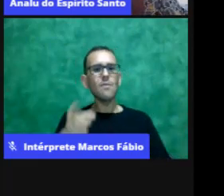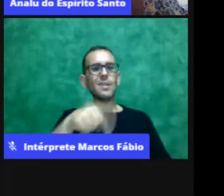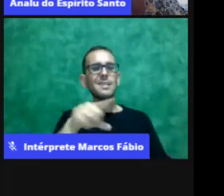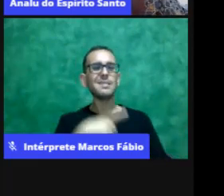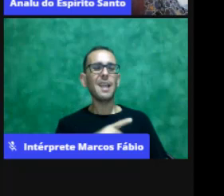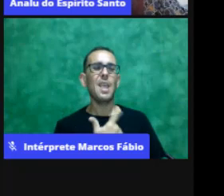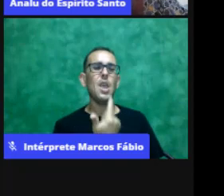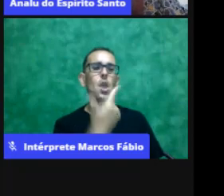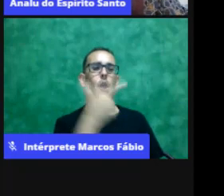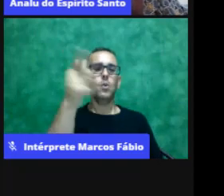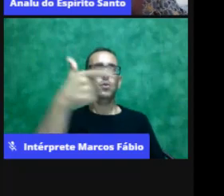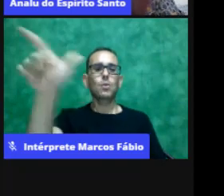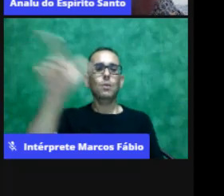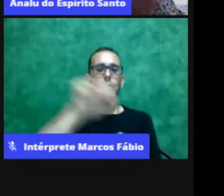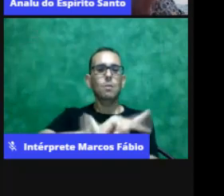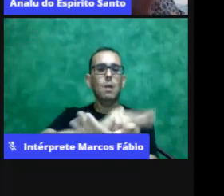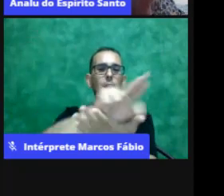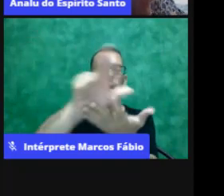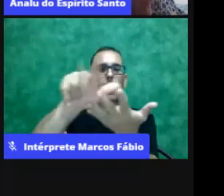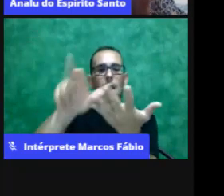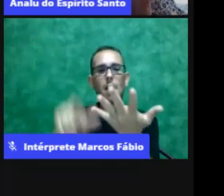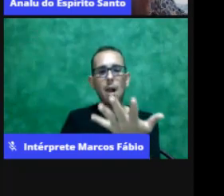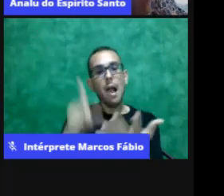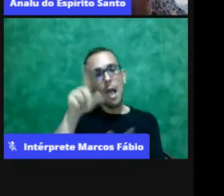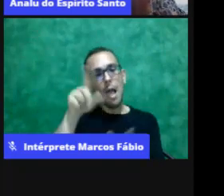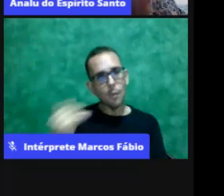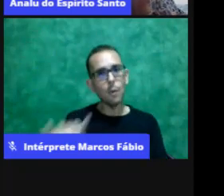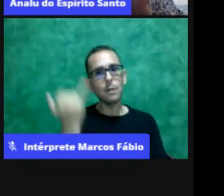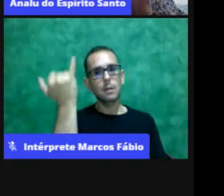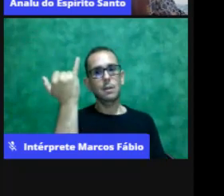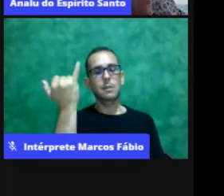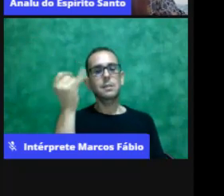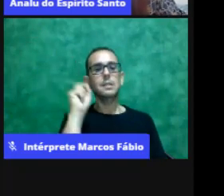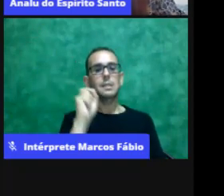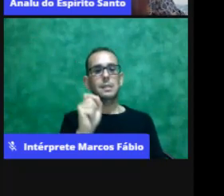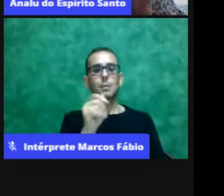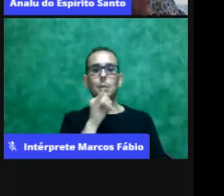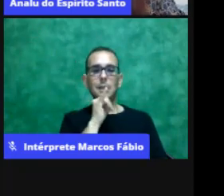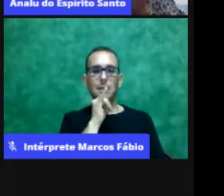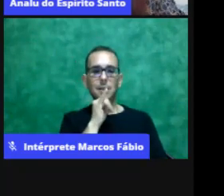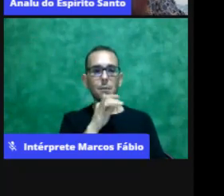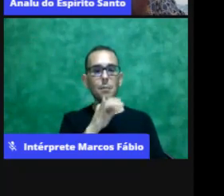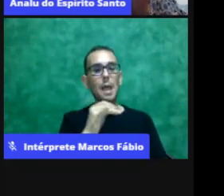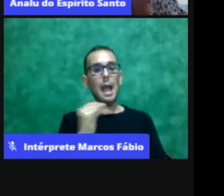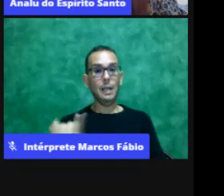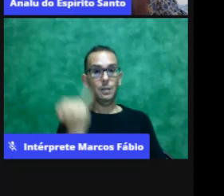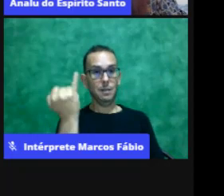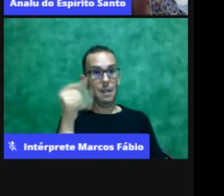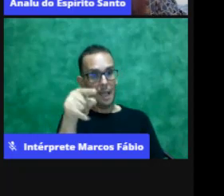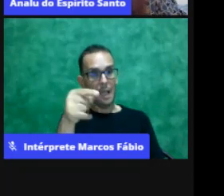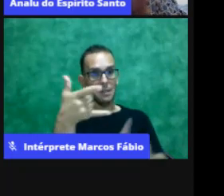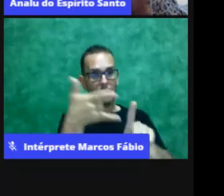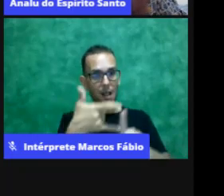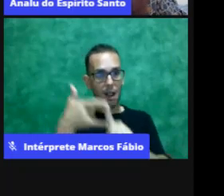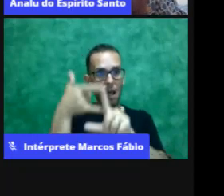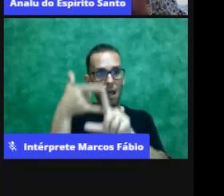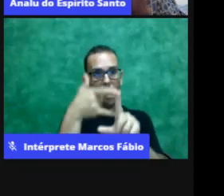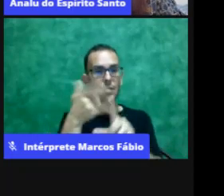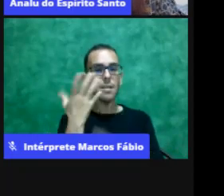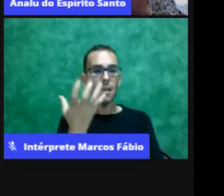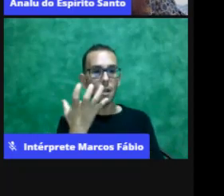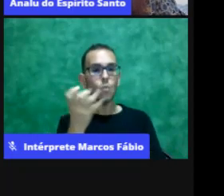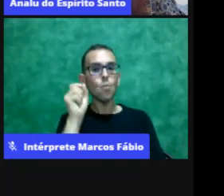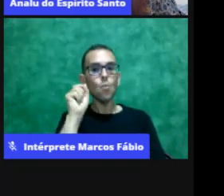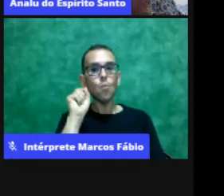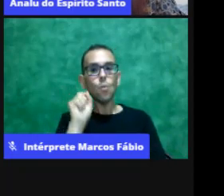outras possibilidades também. E até é importante nisso, que, por exemplo, a gente quer, com essa live, o que nós queremos? Nós